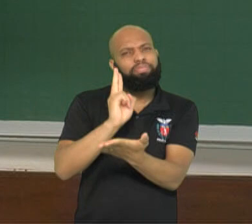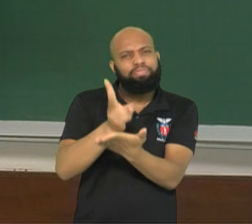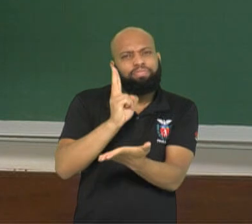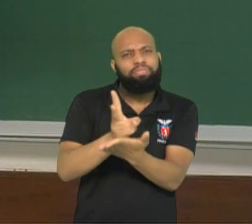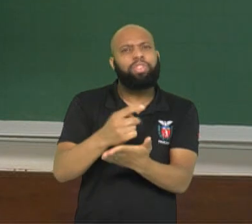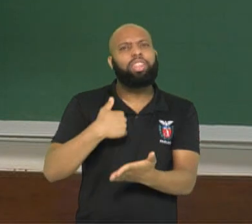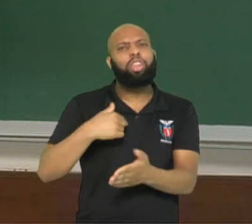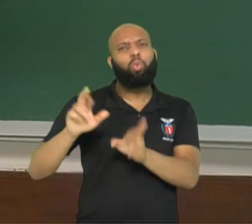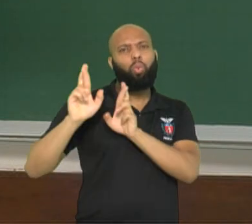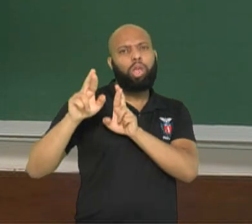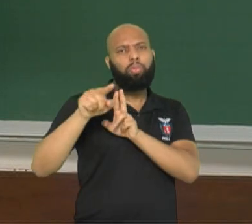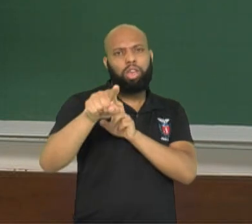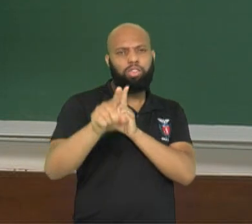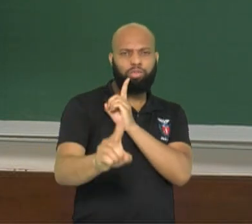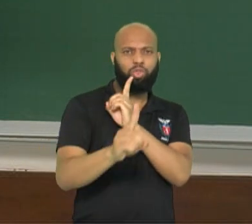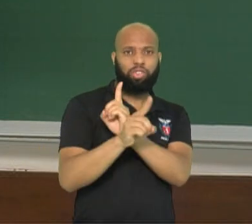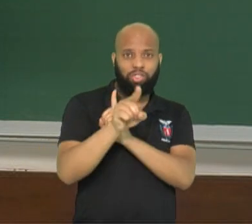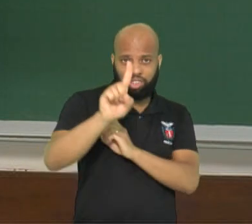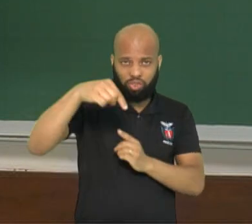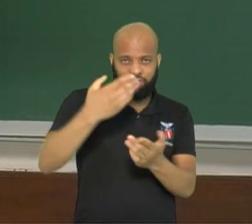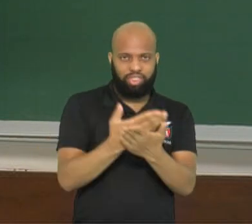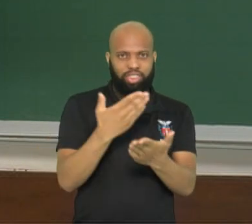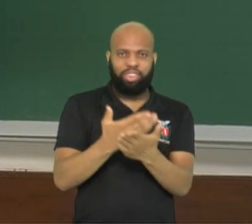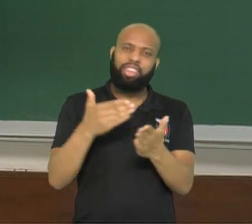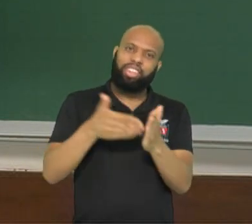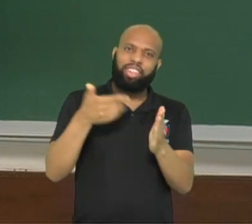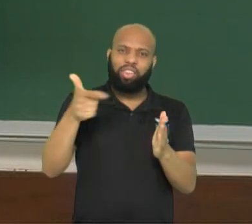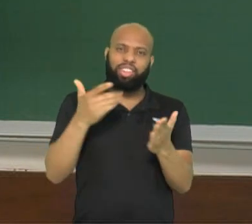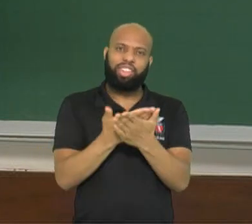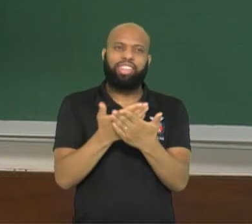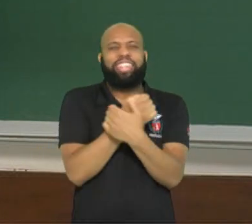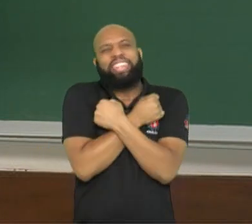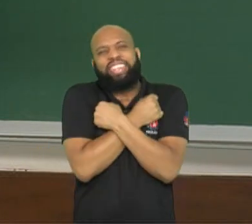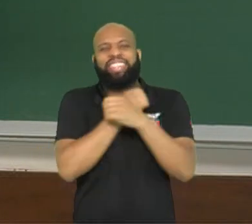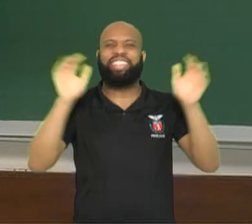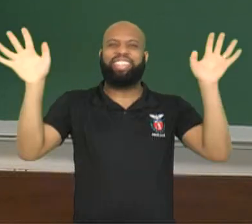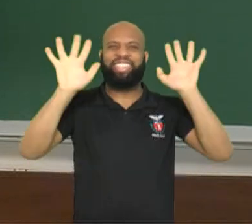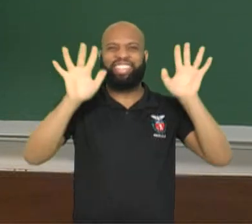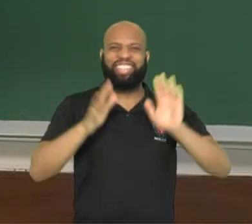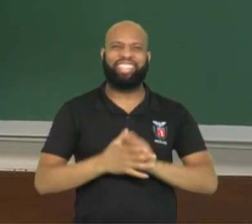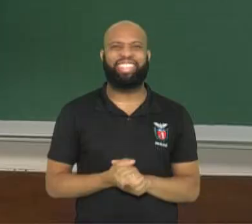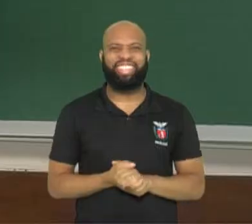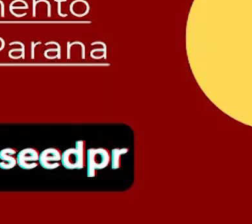Eu espero vocês na próxima aula. Até mais e um abraço.